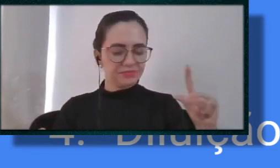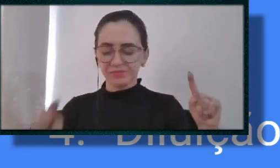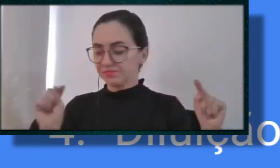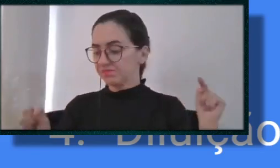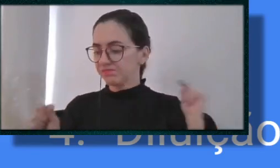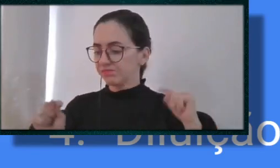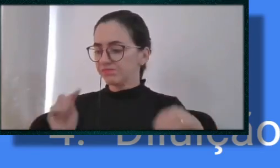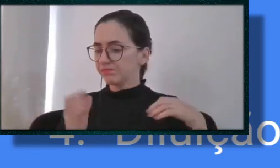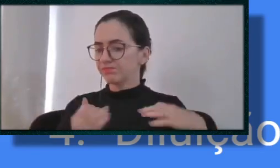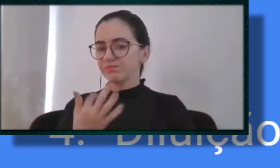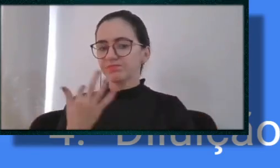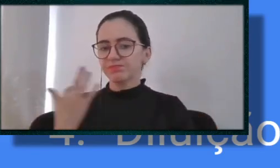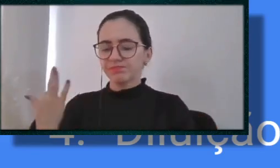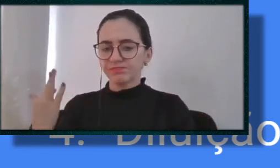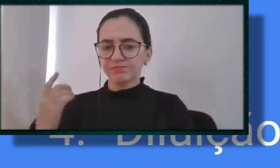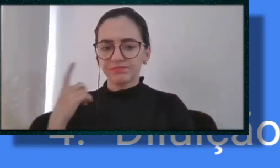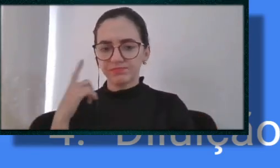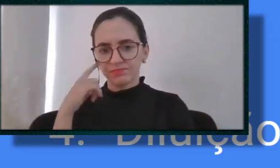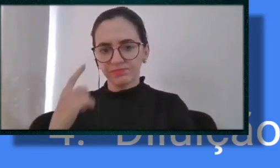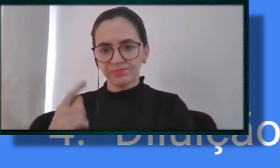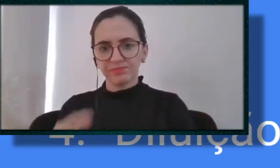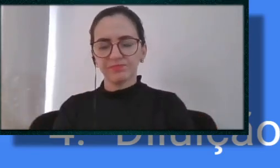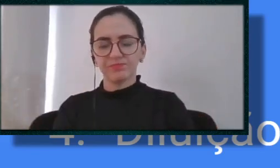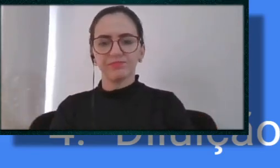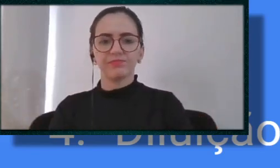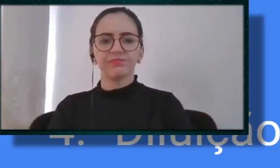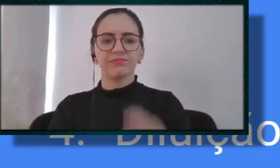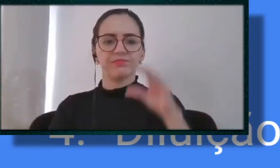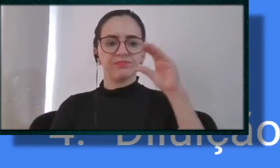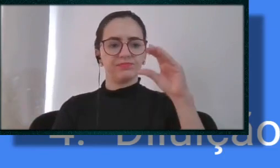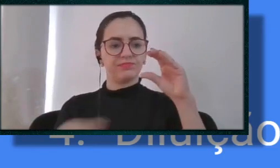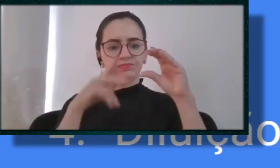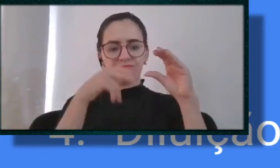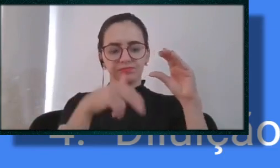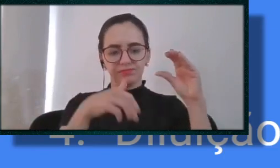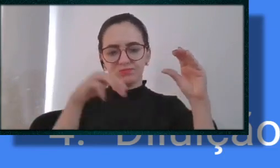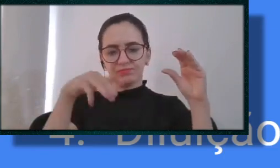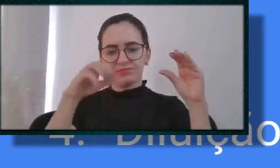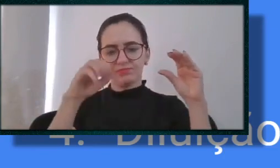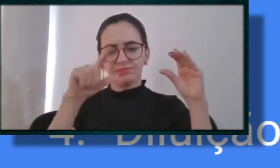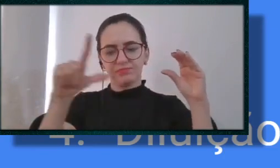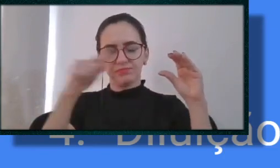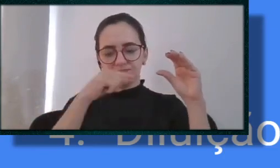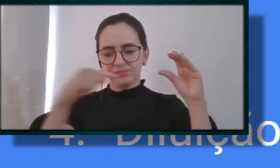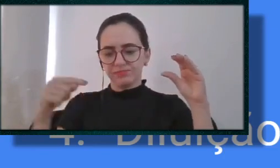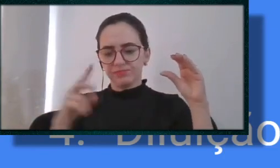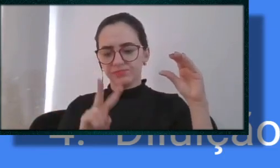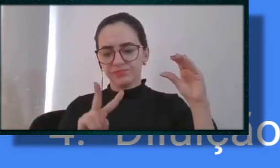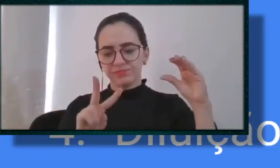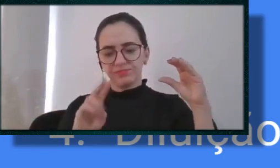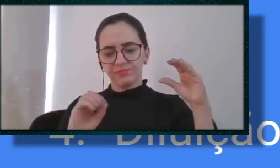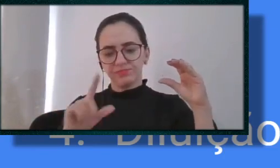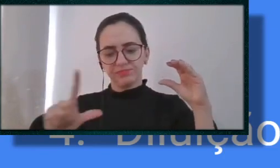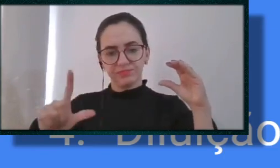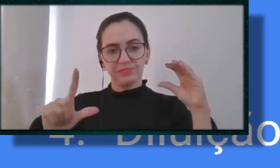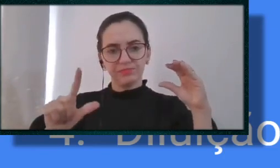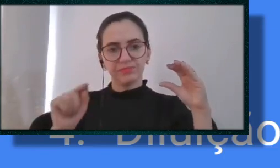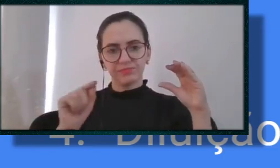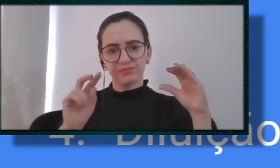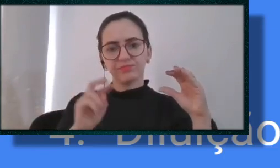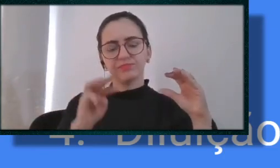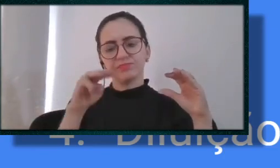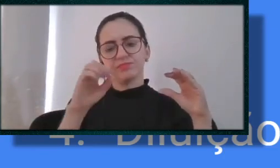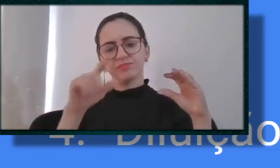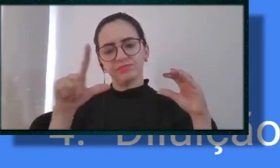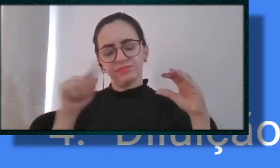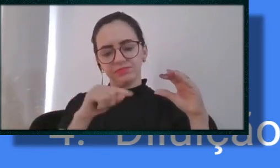A concentração é igual ao número de mols sobre o volume. Quando eu passo e deixo o número de mols isolado, ela fica exatamente como vocês estão vendo